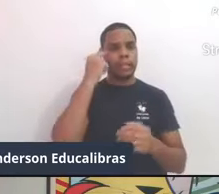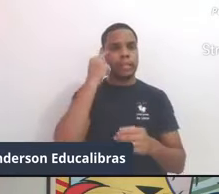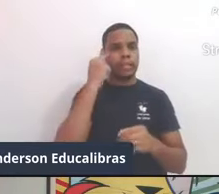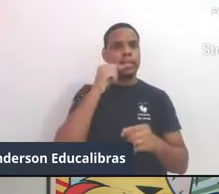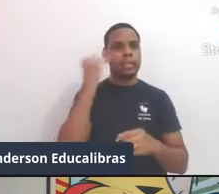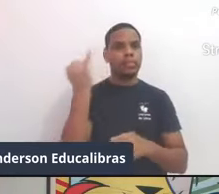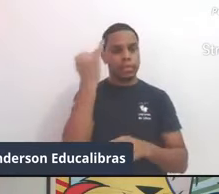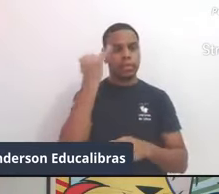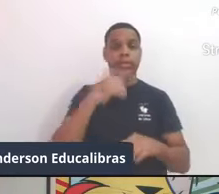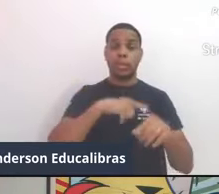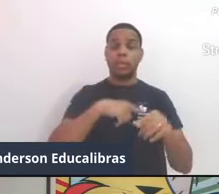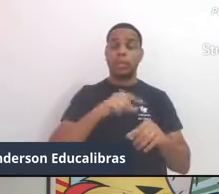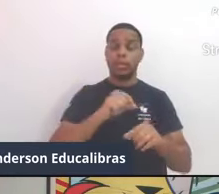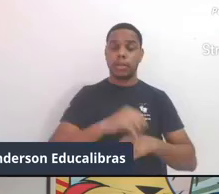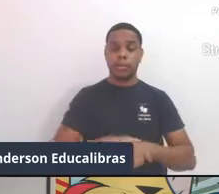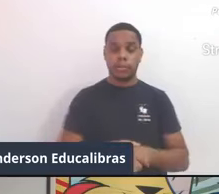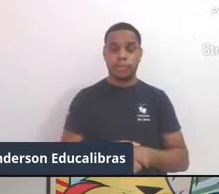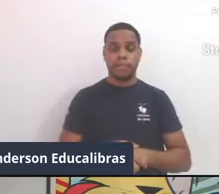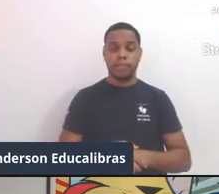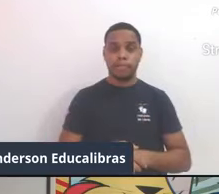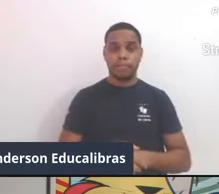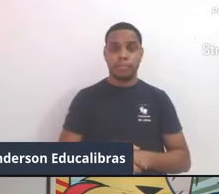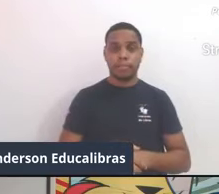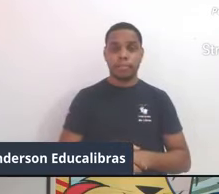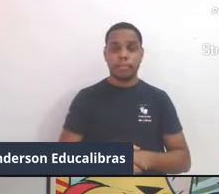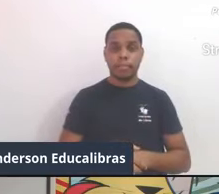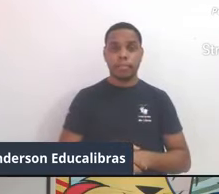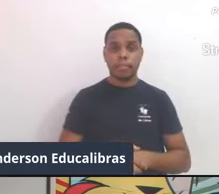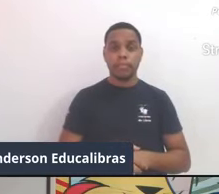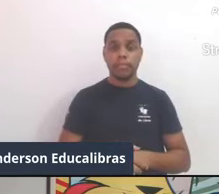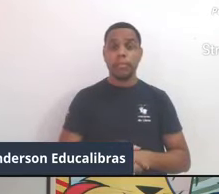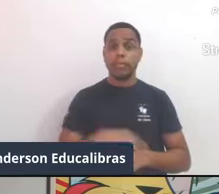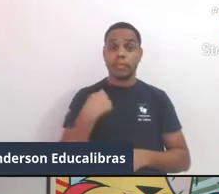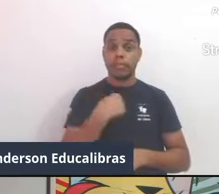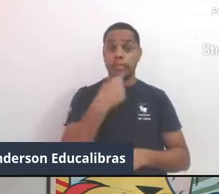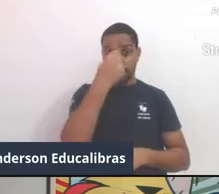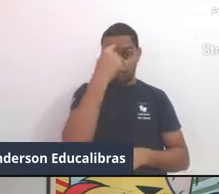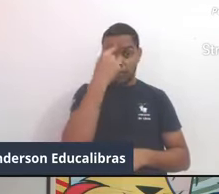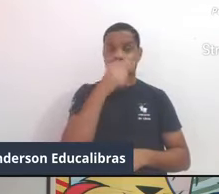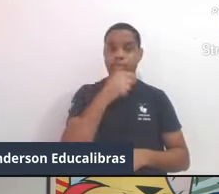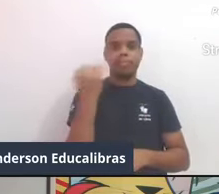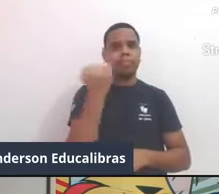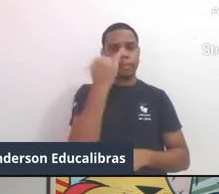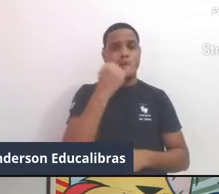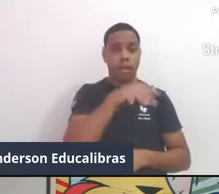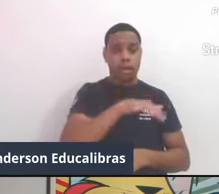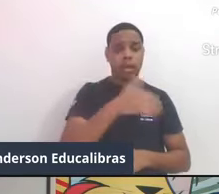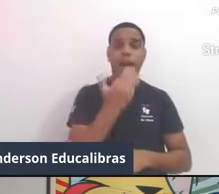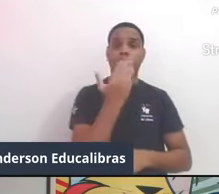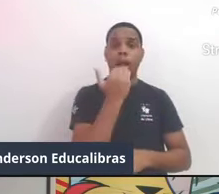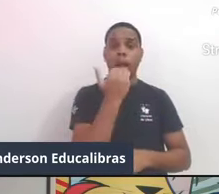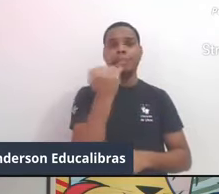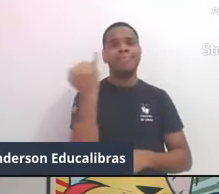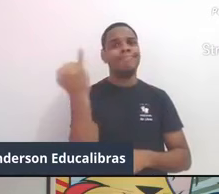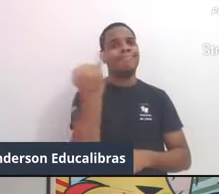um sistema de uma atuação forte nessa área alimentar. Essa área